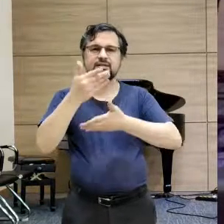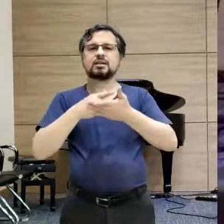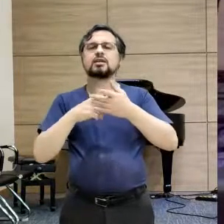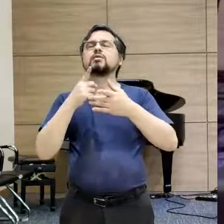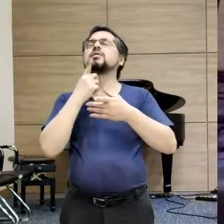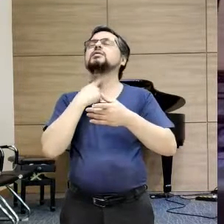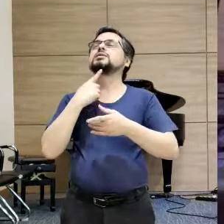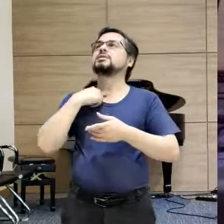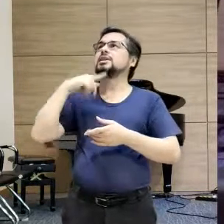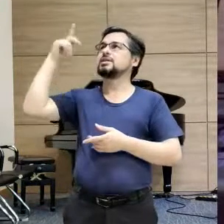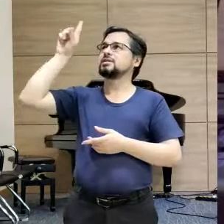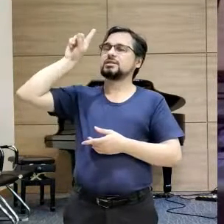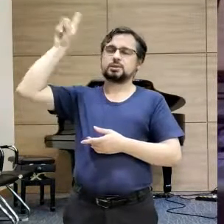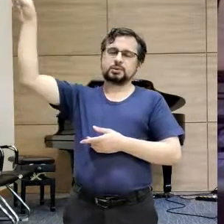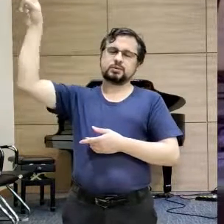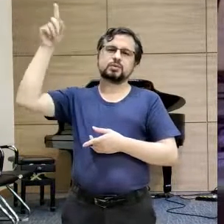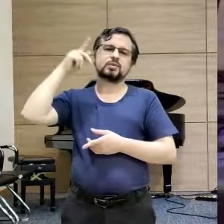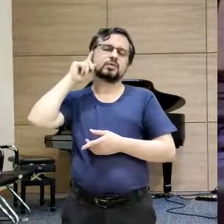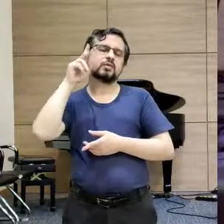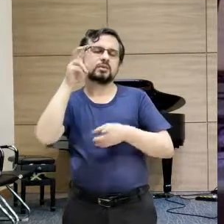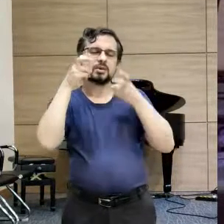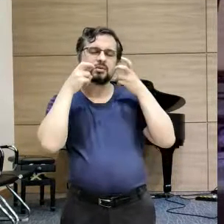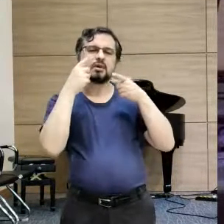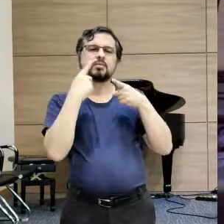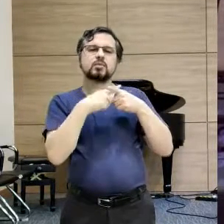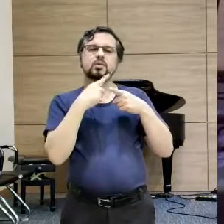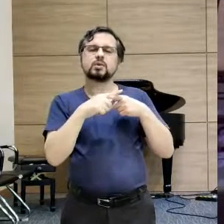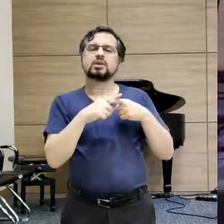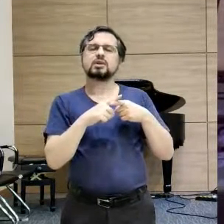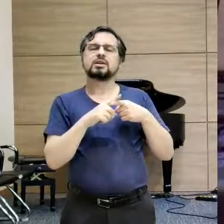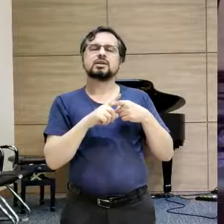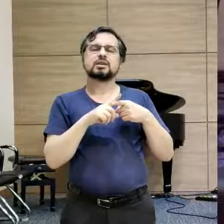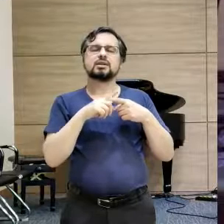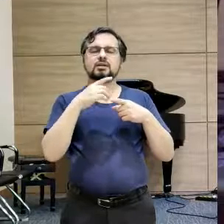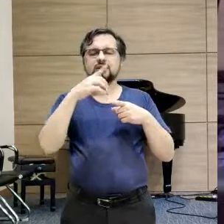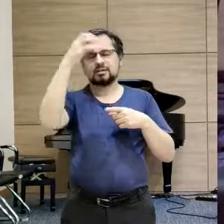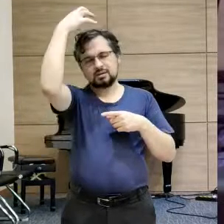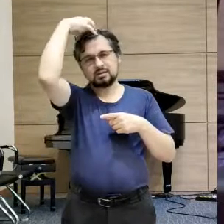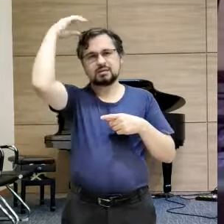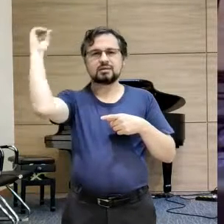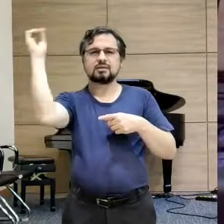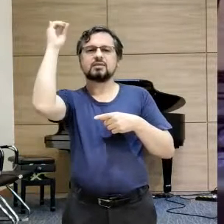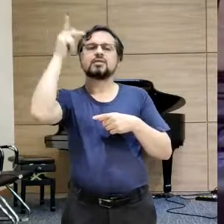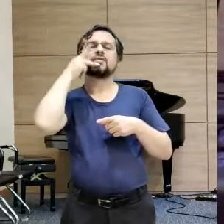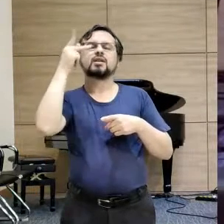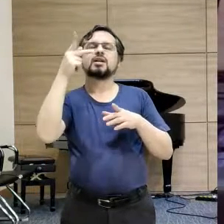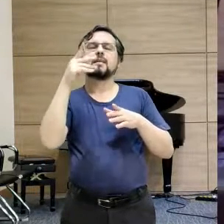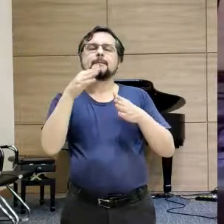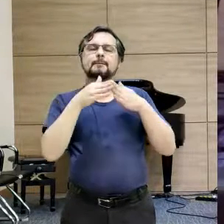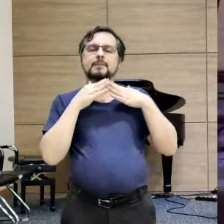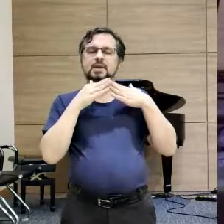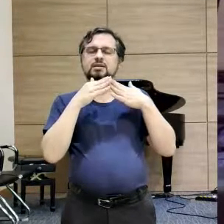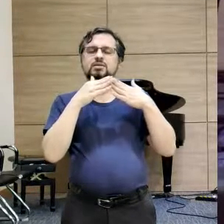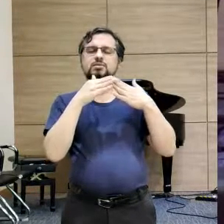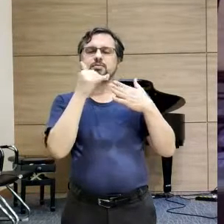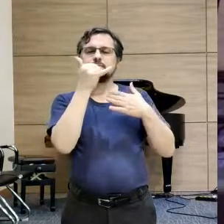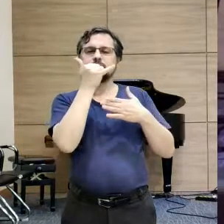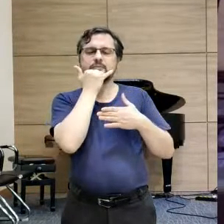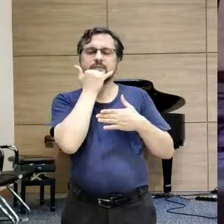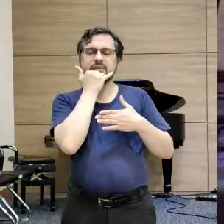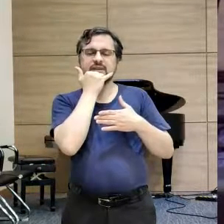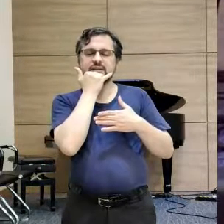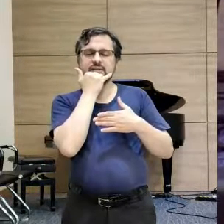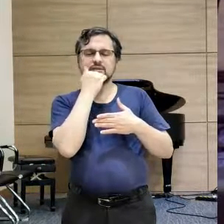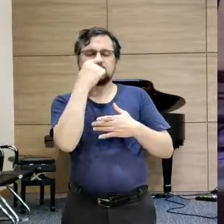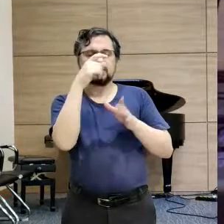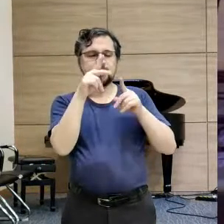querência. E nós vamos ver por que que Davi faz isso na primeira pessoa. Ele pede perdão por si e para o seu Deus, porque ele pecou contra